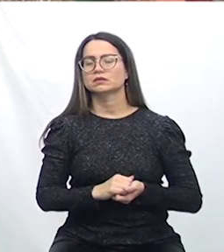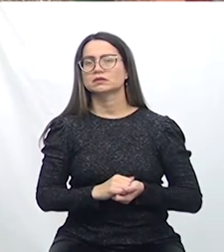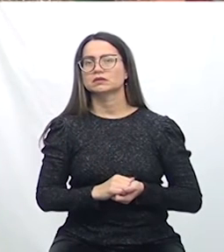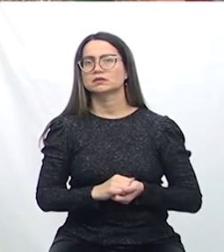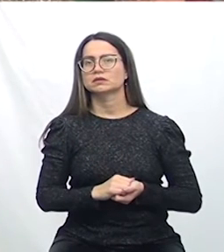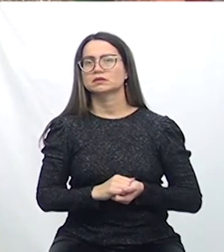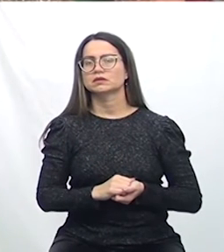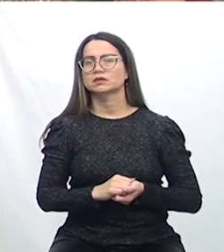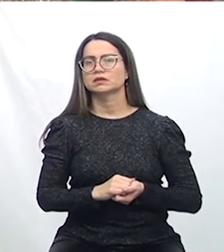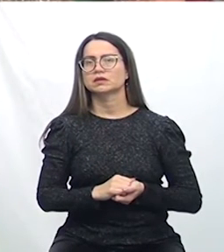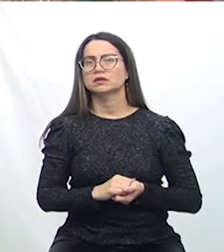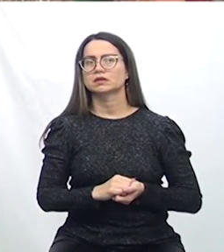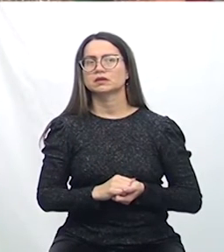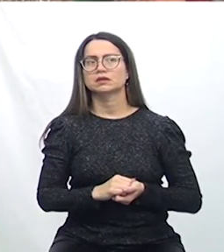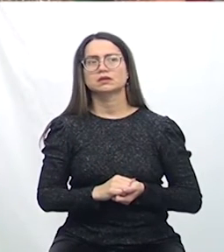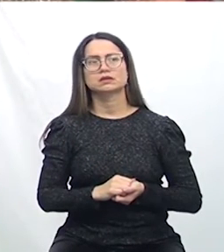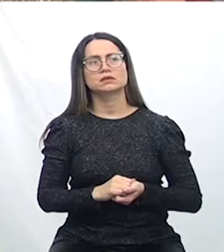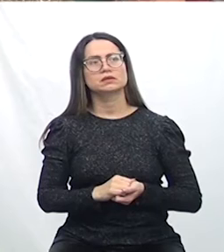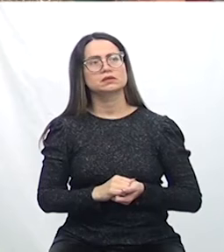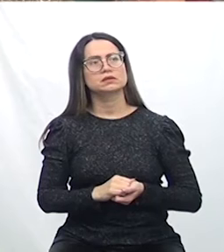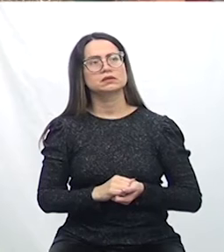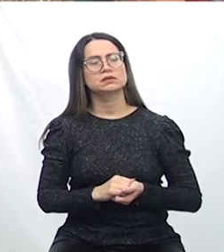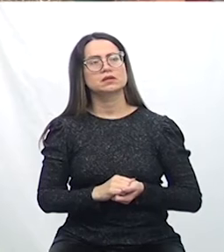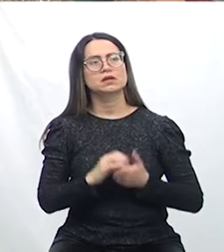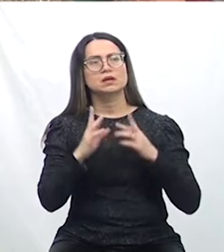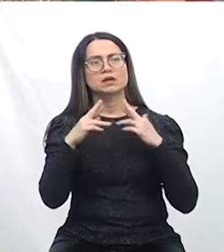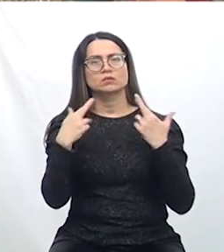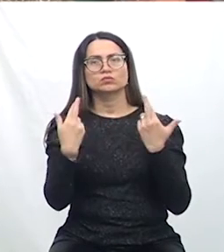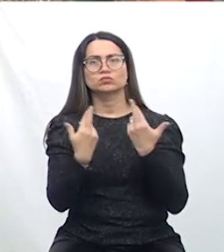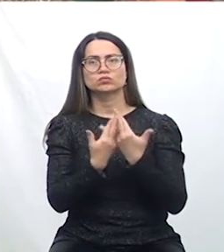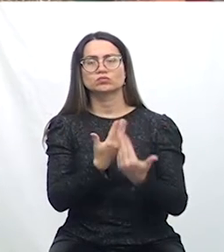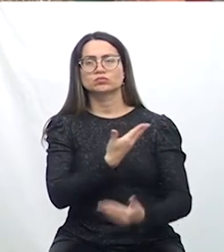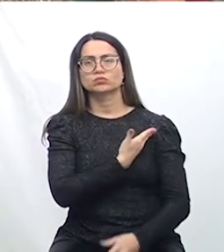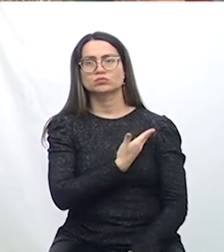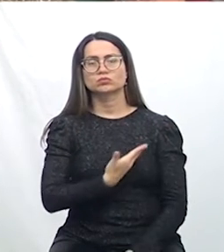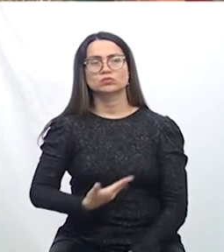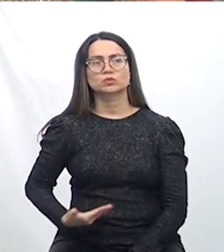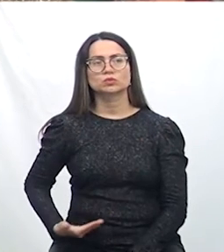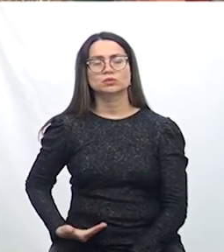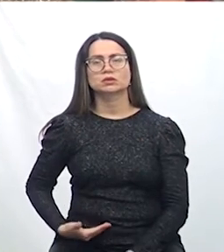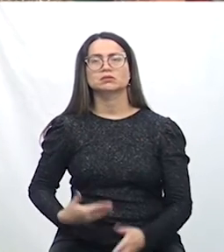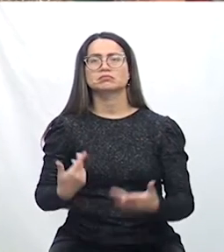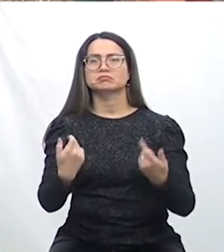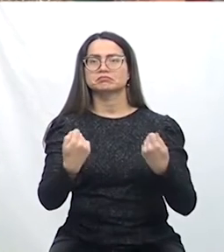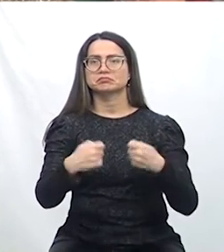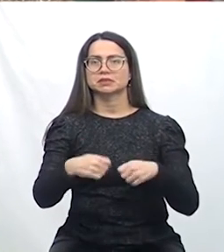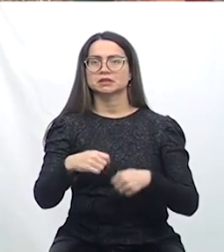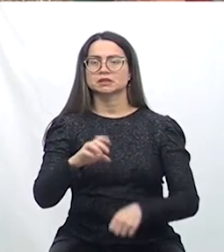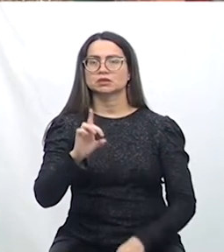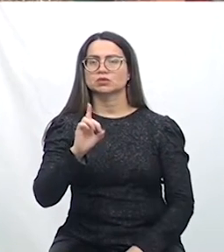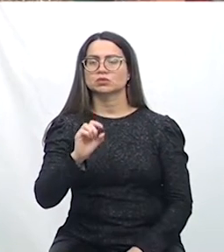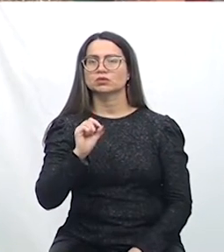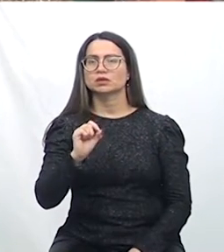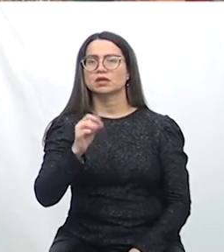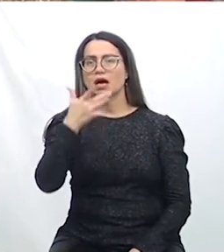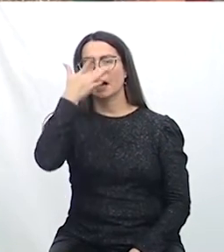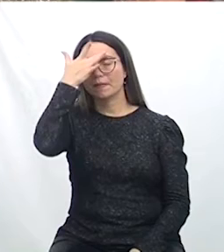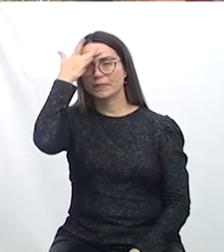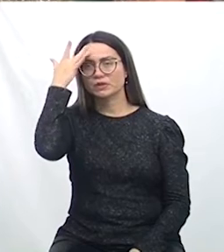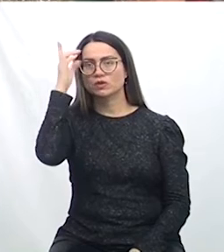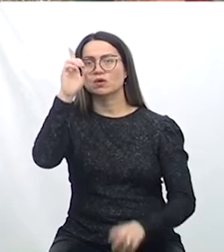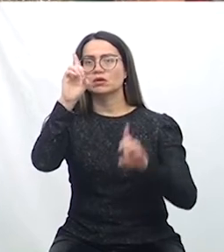sobre acessibilidade e direito da pessoa com deficiência, né? Então, a gente sabe que hoje, no